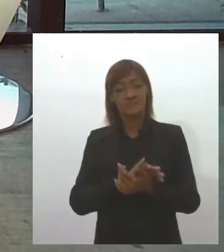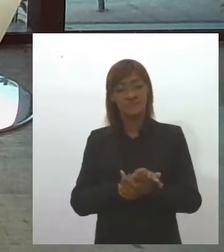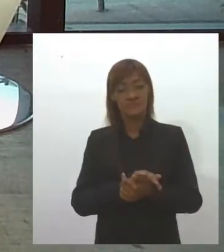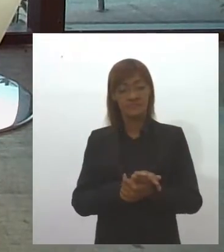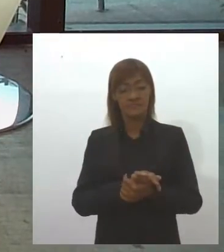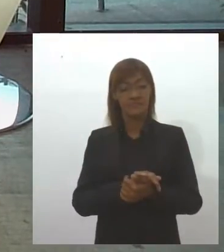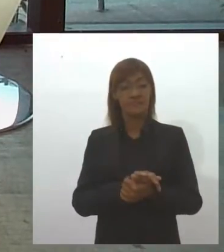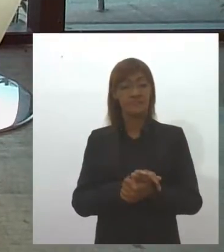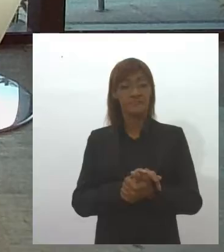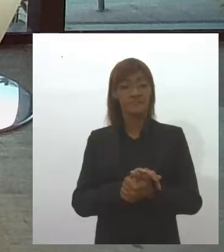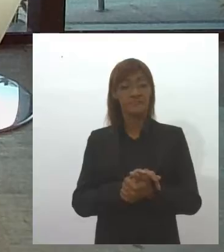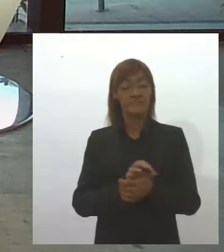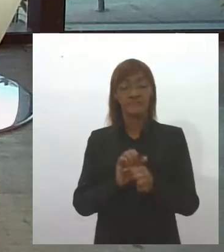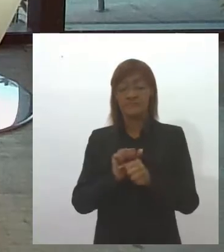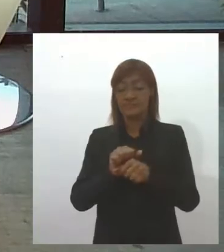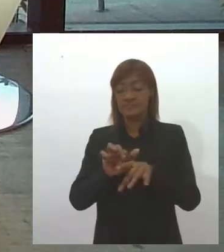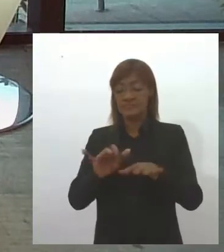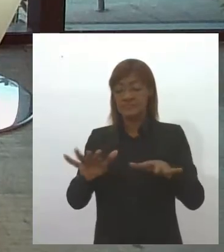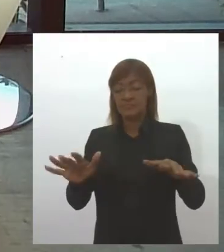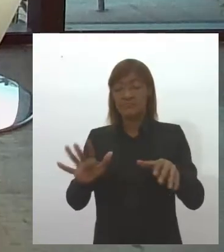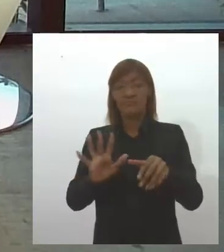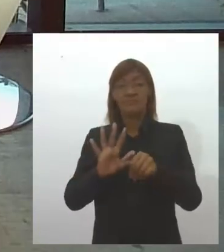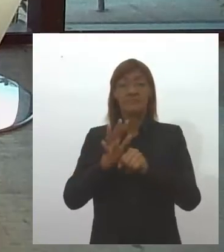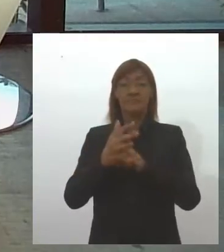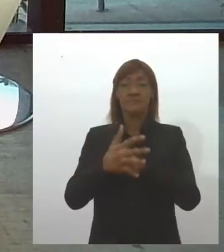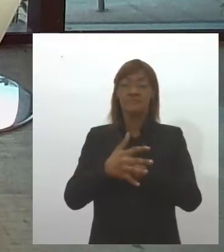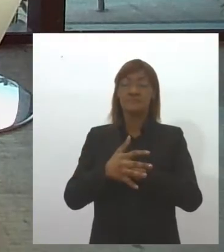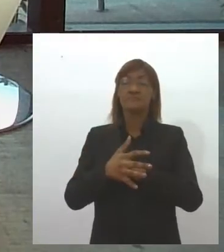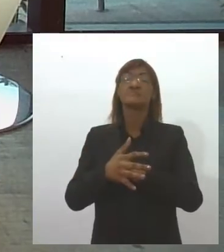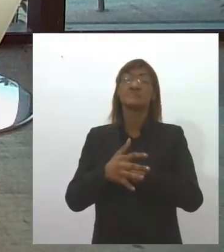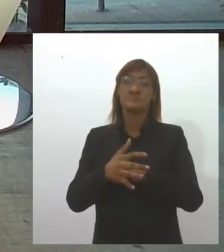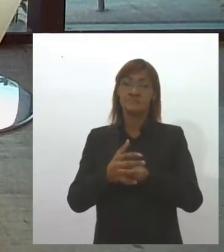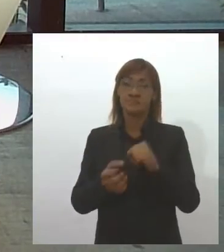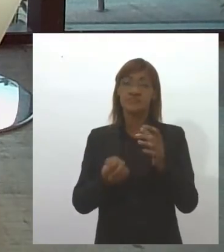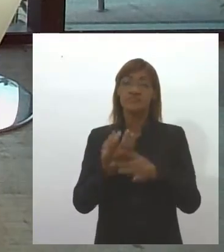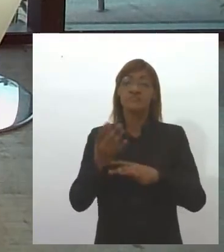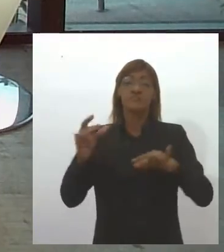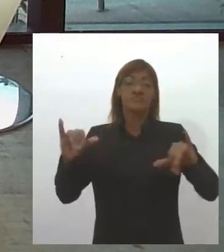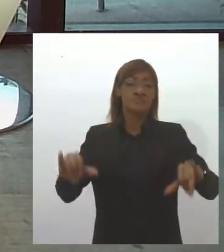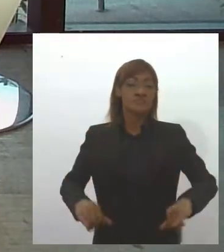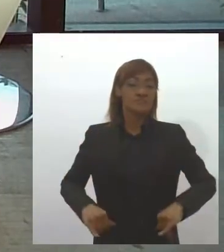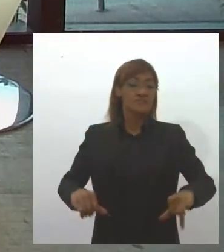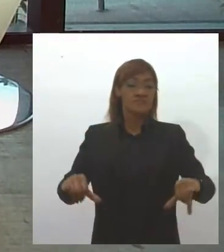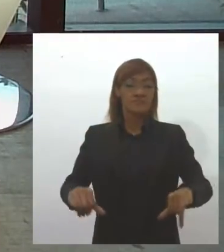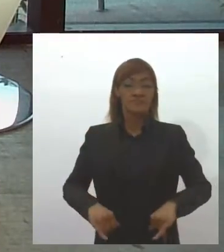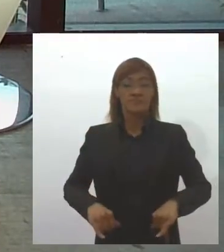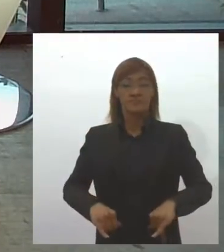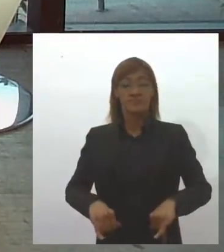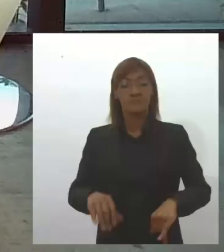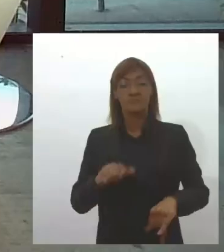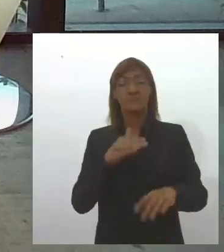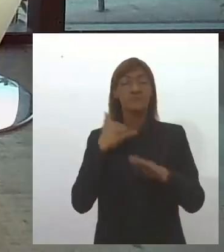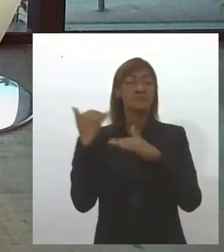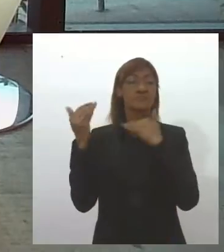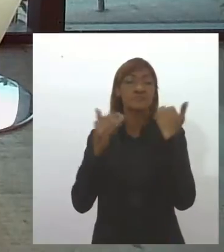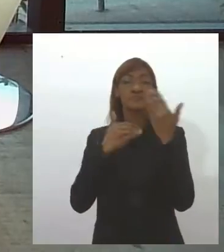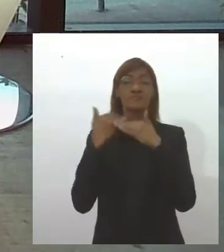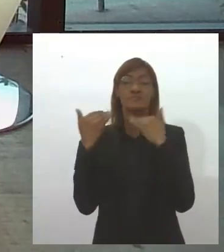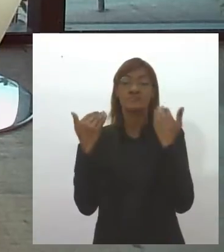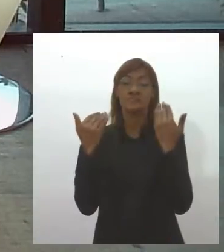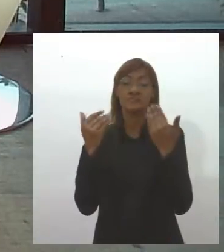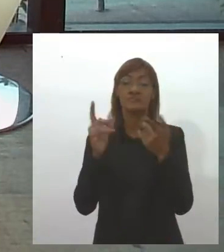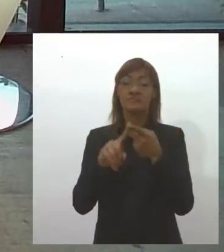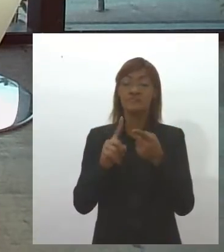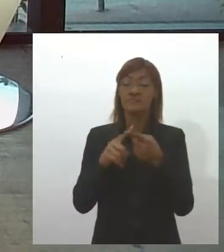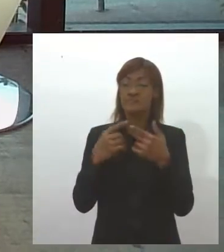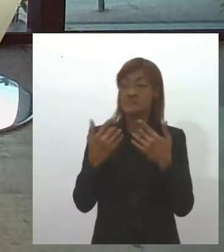pandemia teve muito sofrimento, teve muitas perdas de todos os sentidos, mas ao mesmo tempo